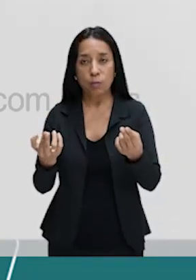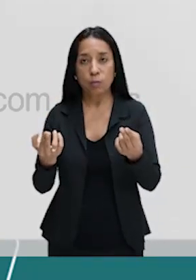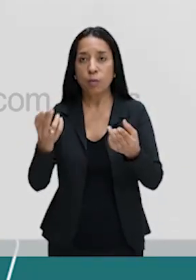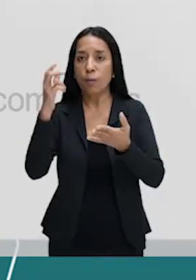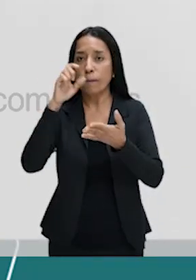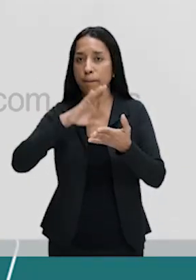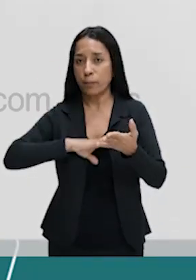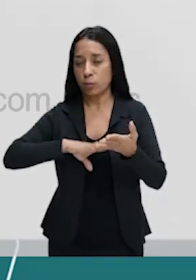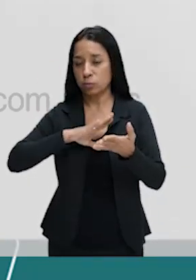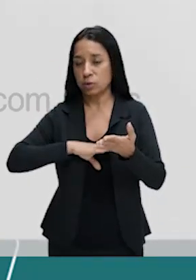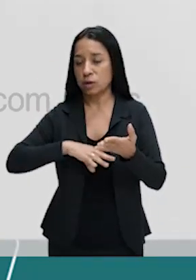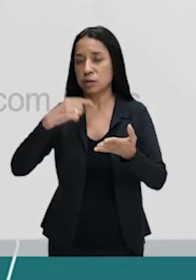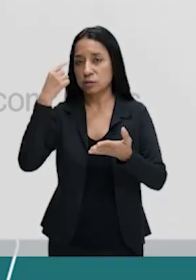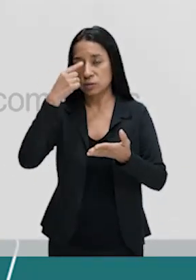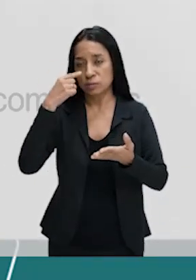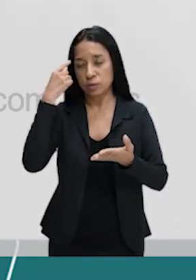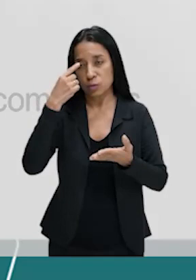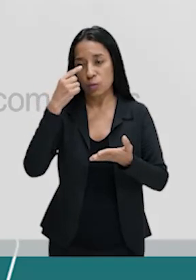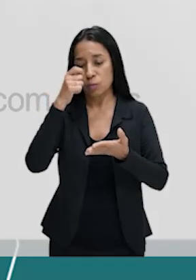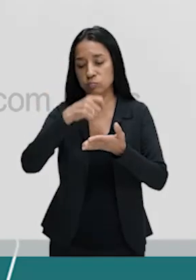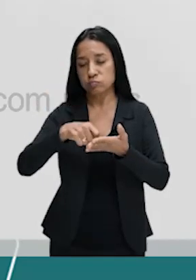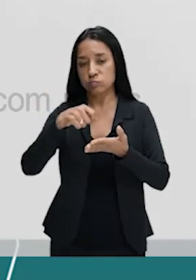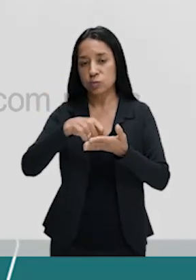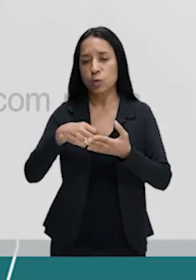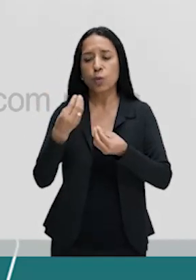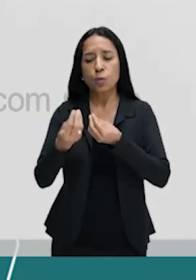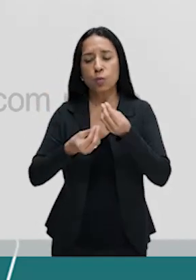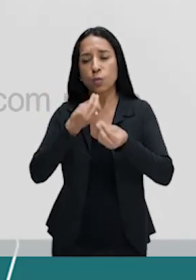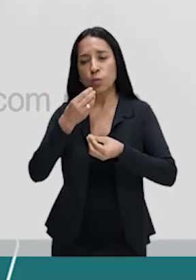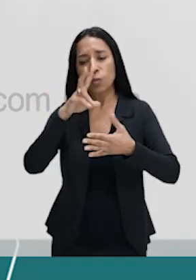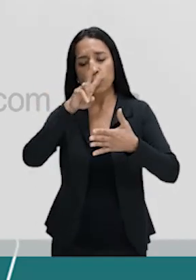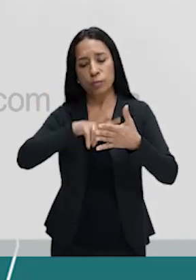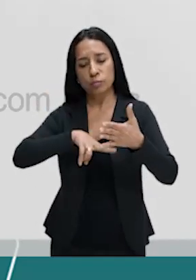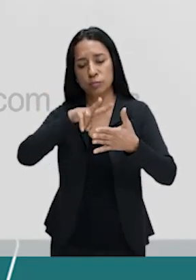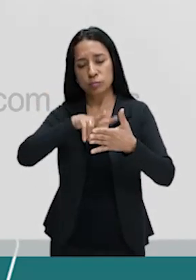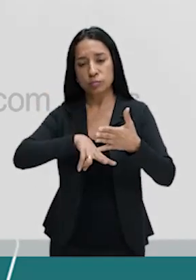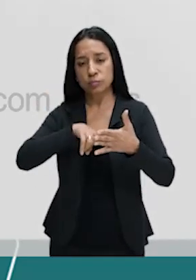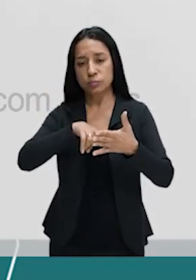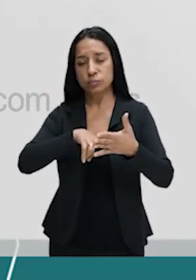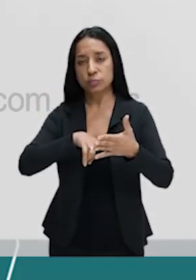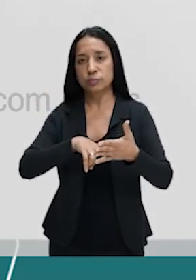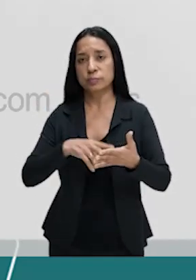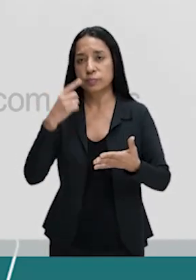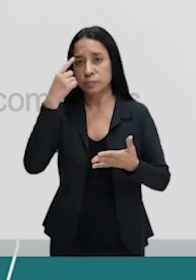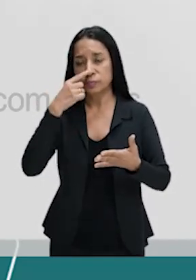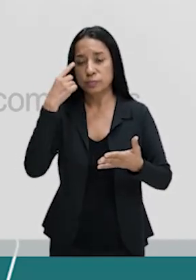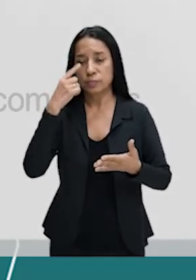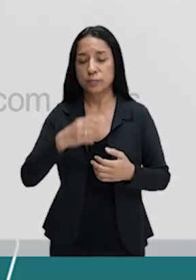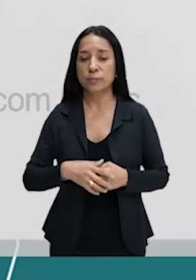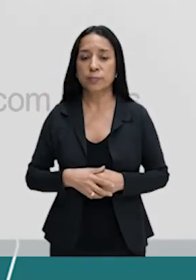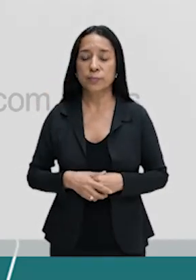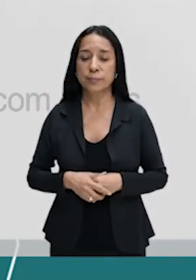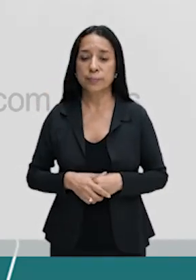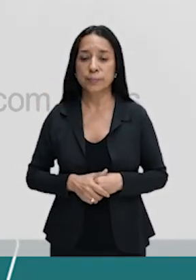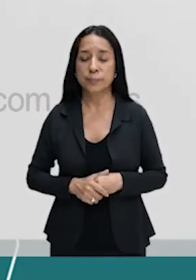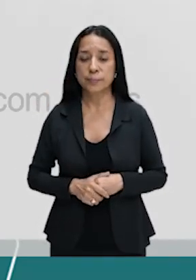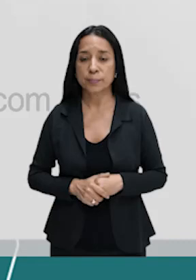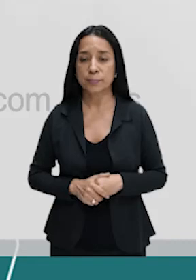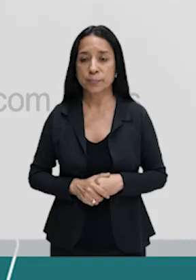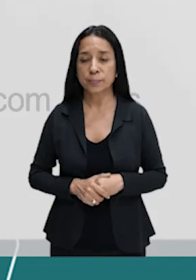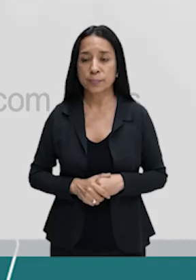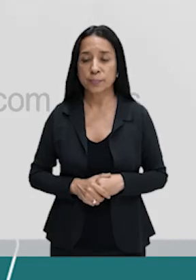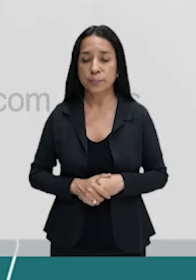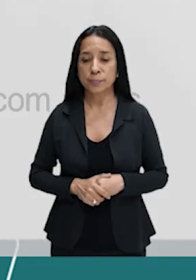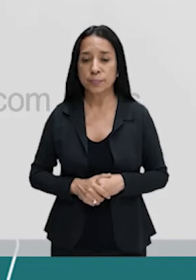do português. Como é que se conjuga? Como é que fica a sua conjugação? Yo como, tú comes,